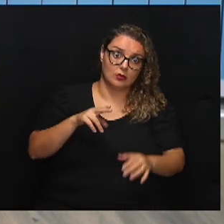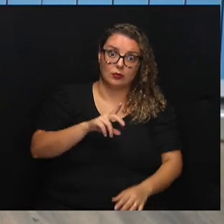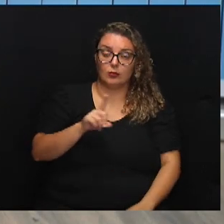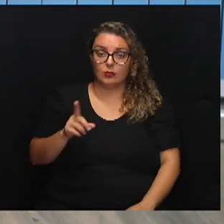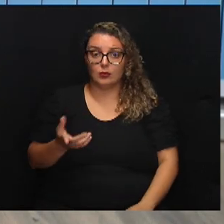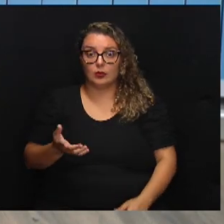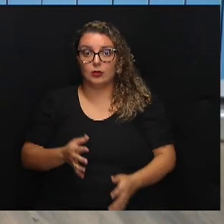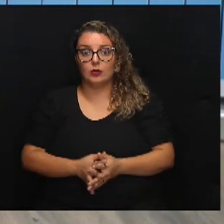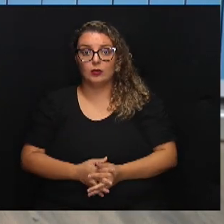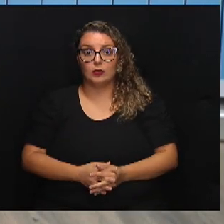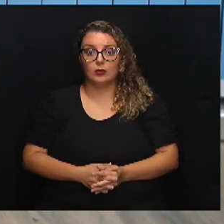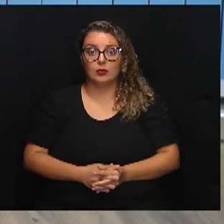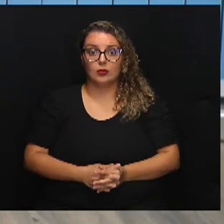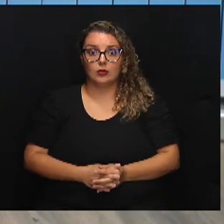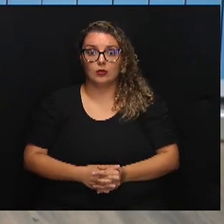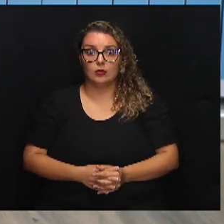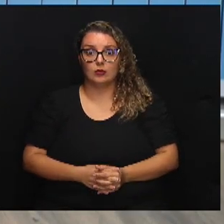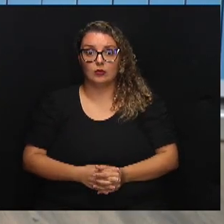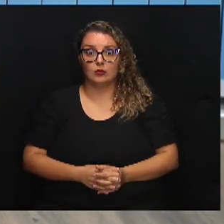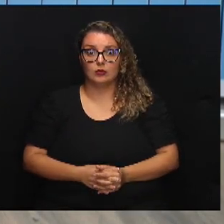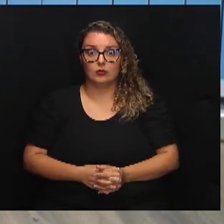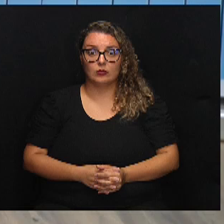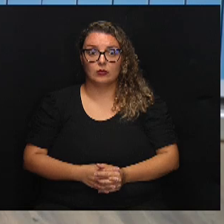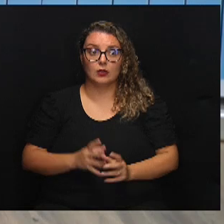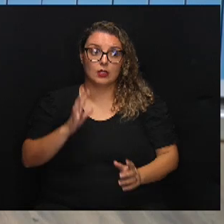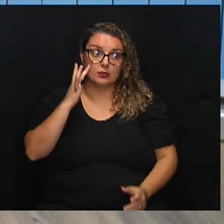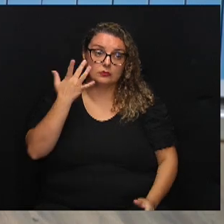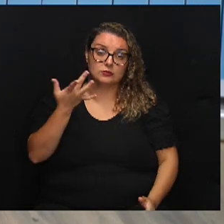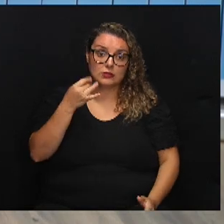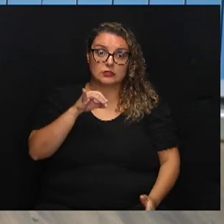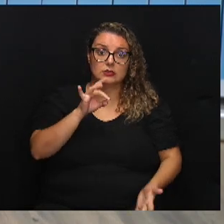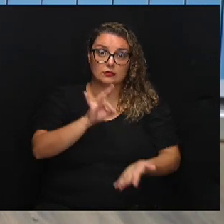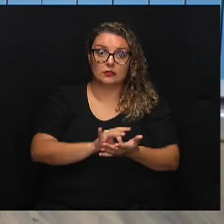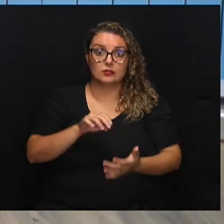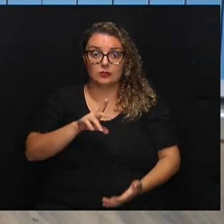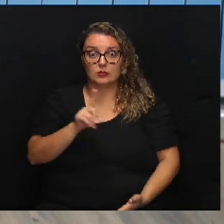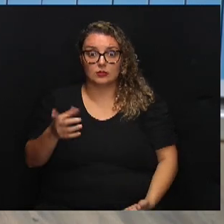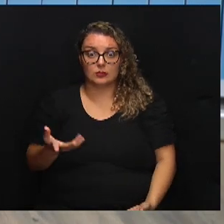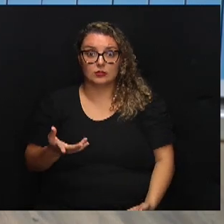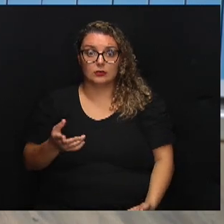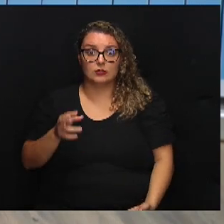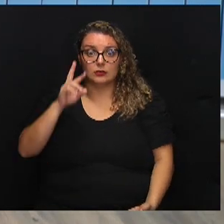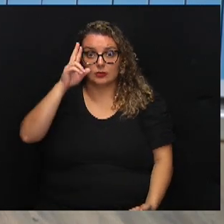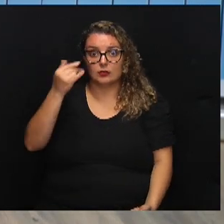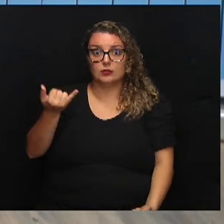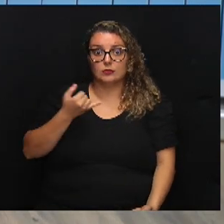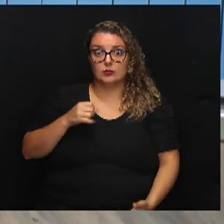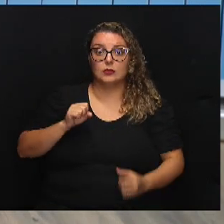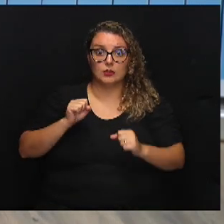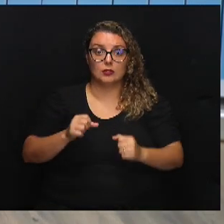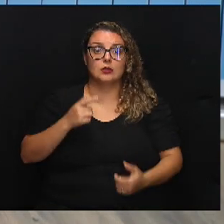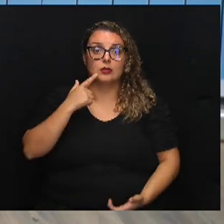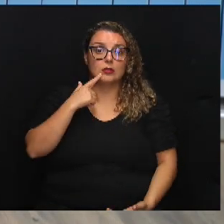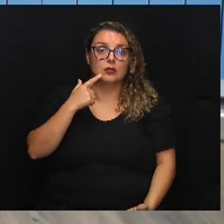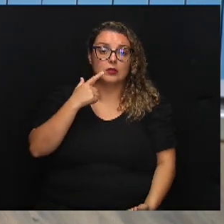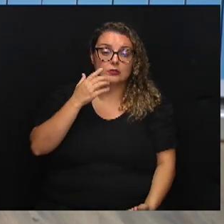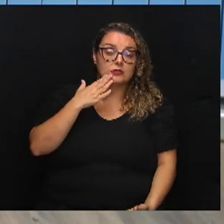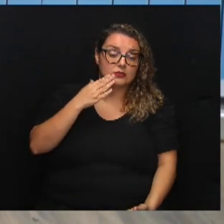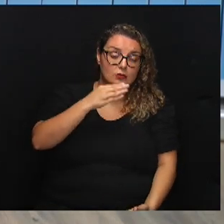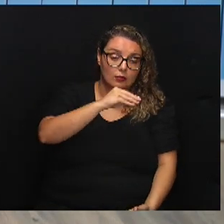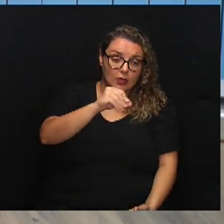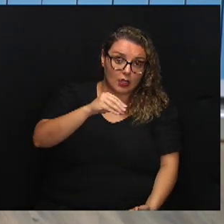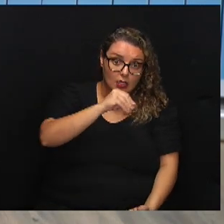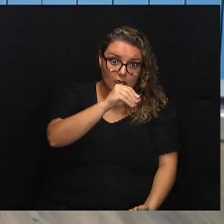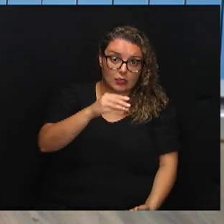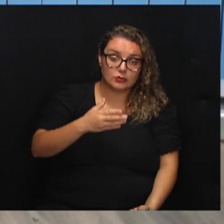não. A verdade, não sei se é verdade ou não, né, o senhor que pode responder melhor, é se o açúcar é recomendado